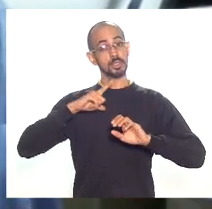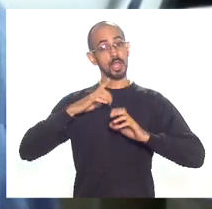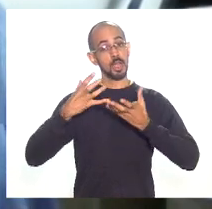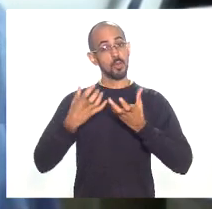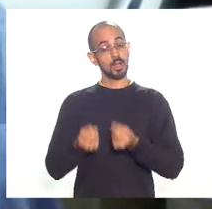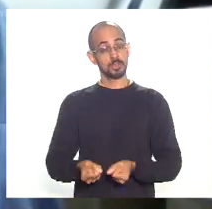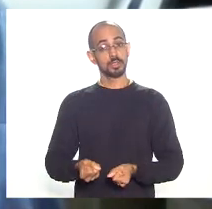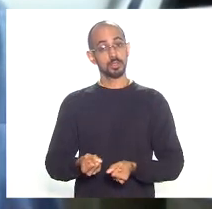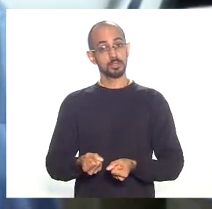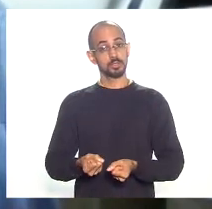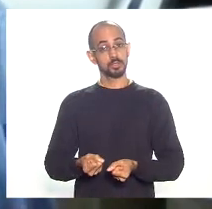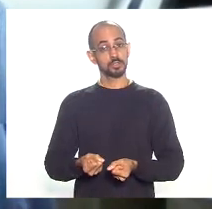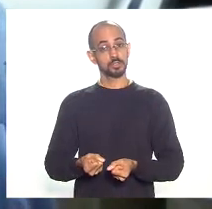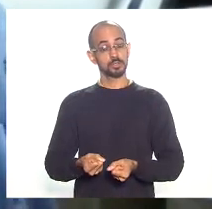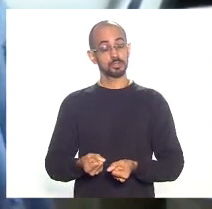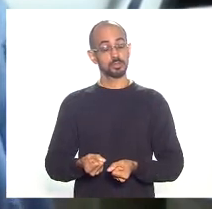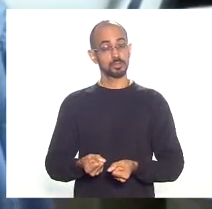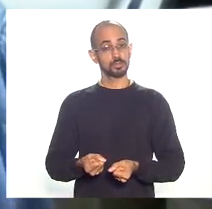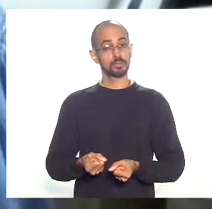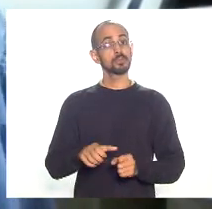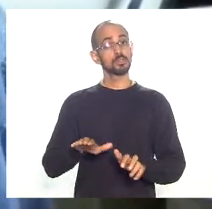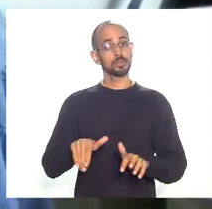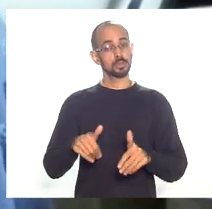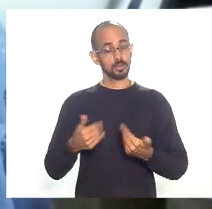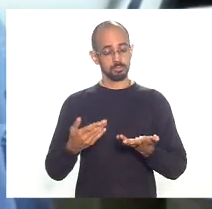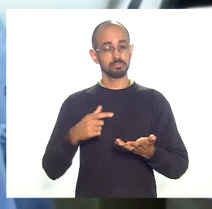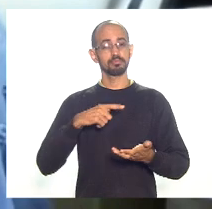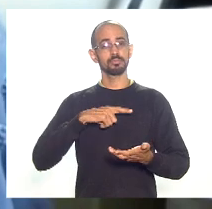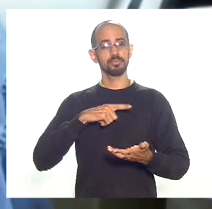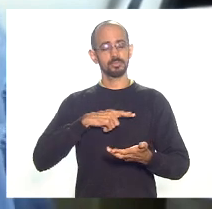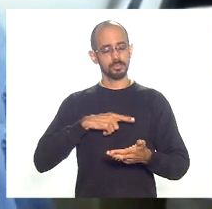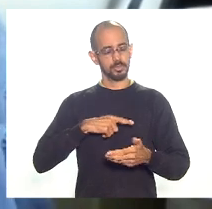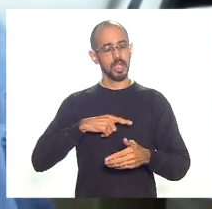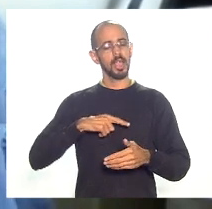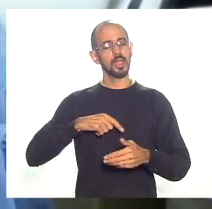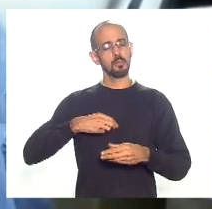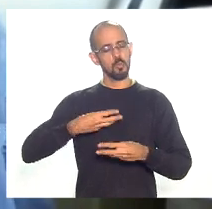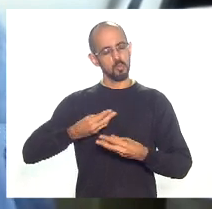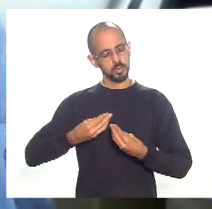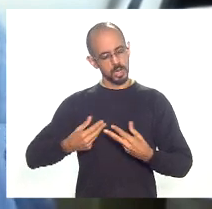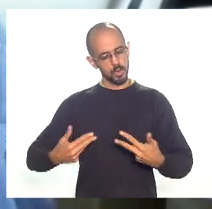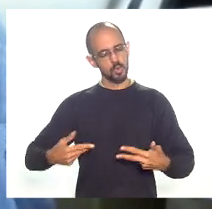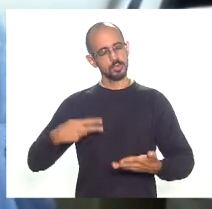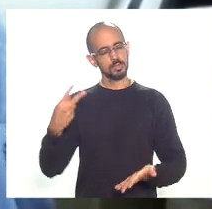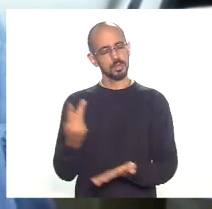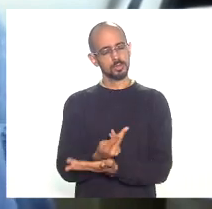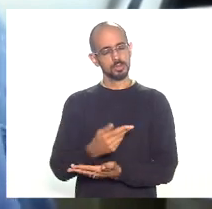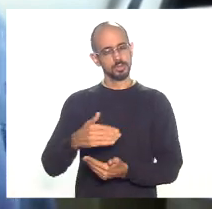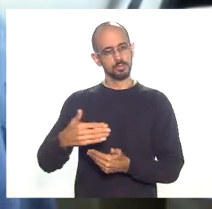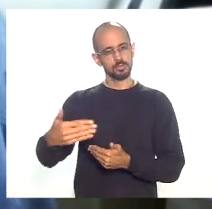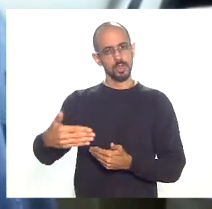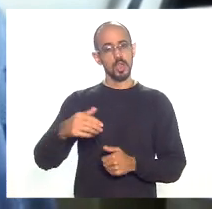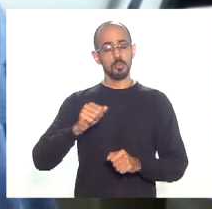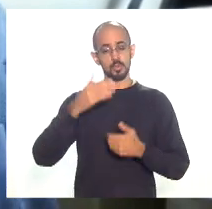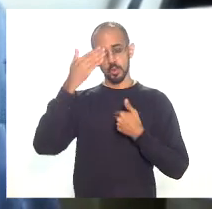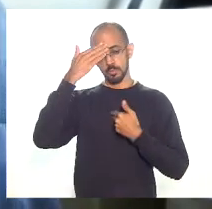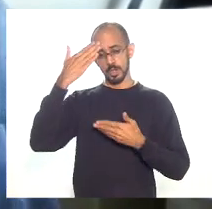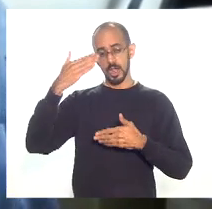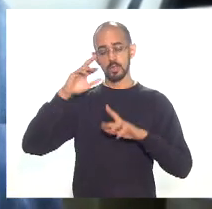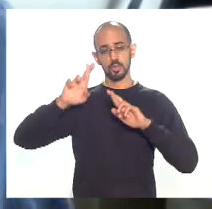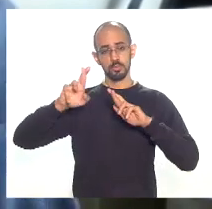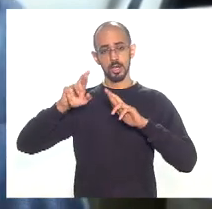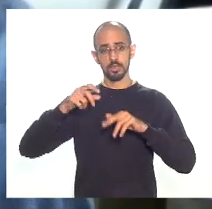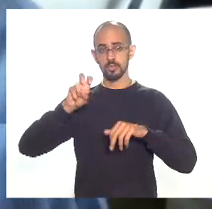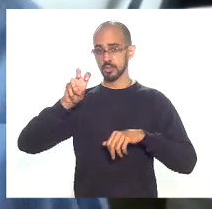adesão ainda tem muita estrada pela frente muito obrigado senhora presidente espero ter ficado dentro dos meus cinco